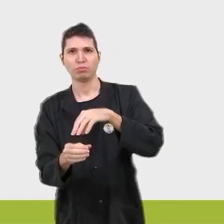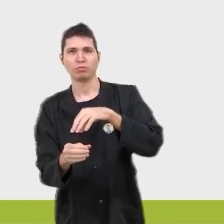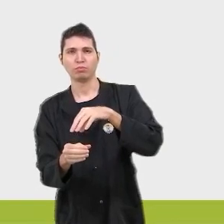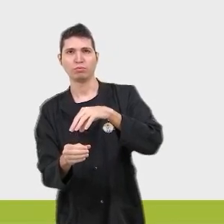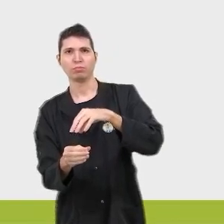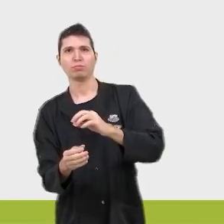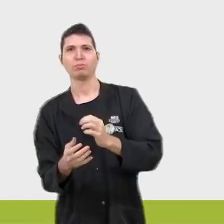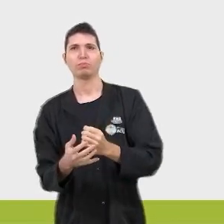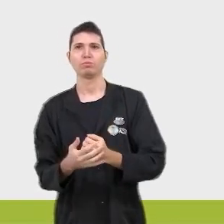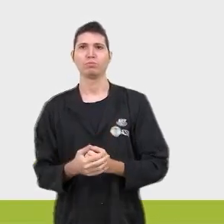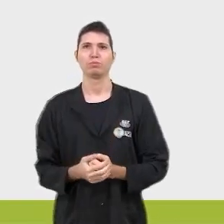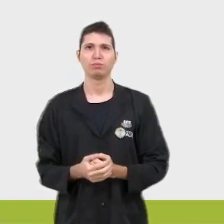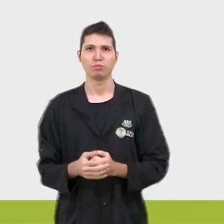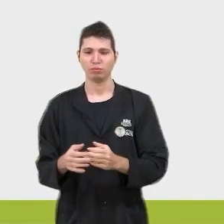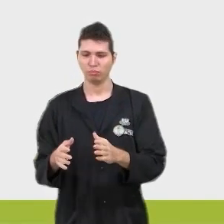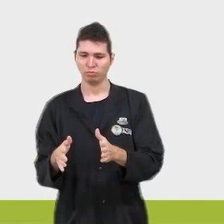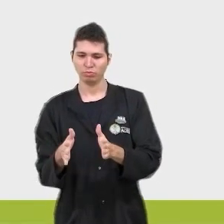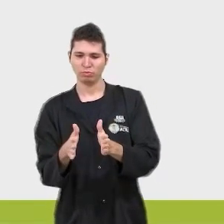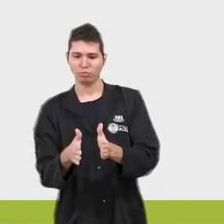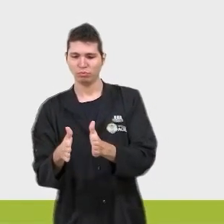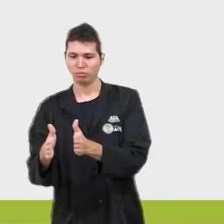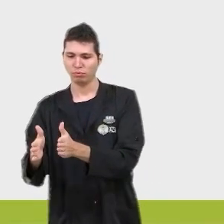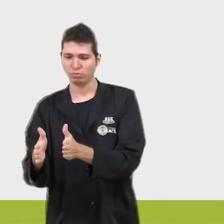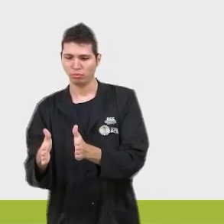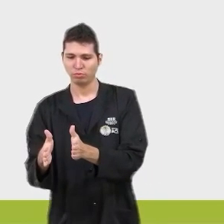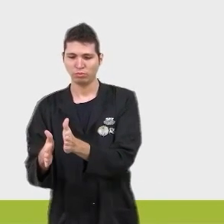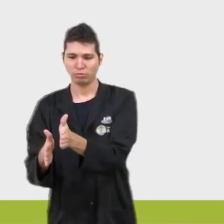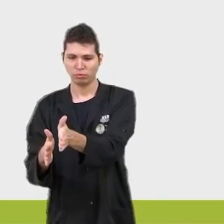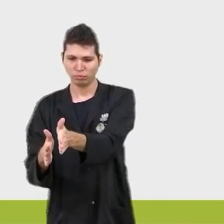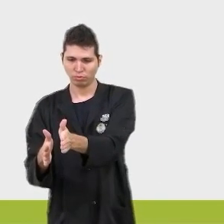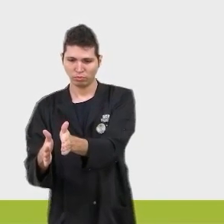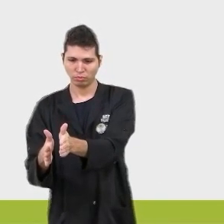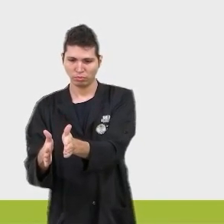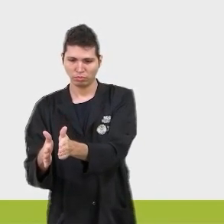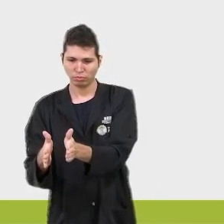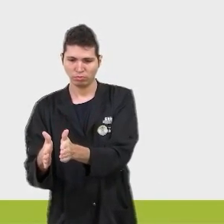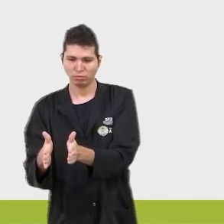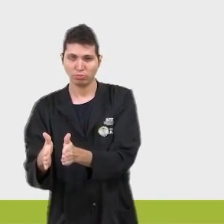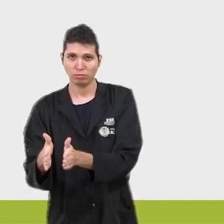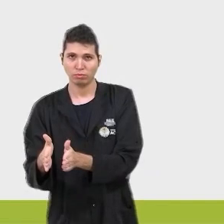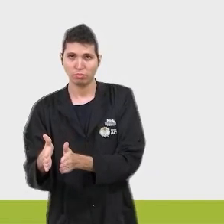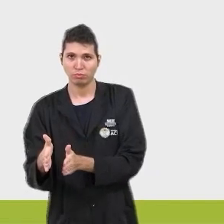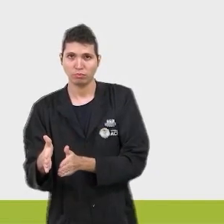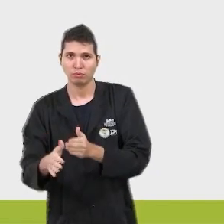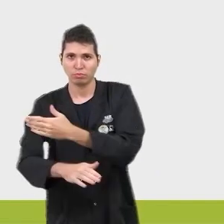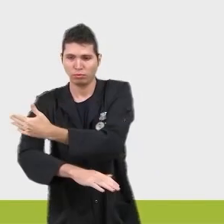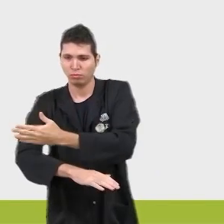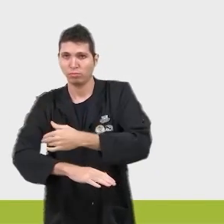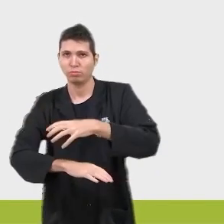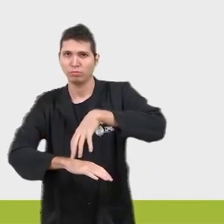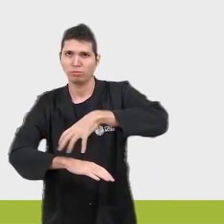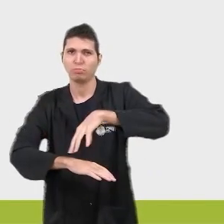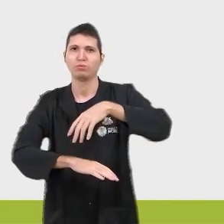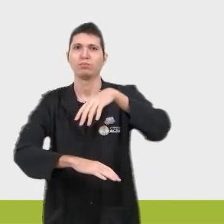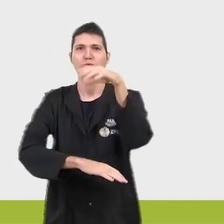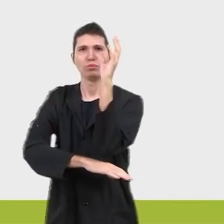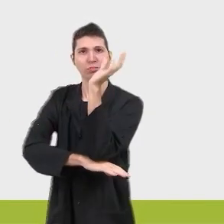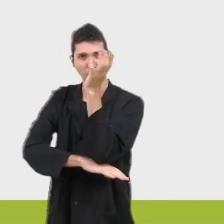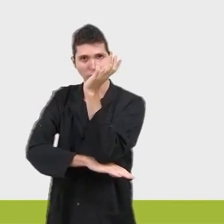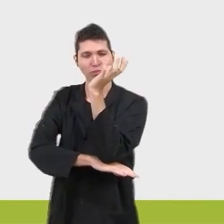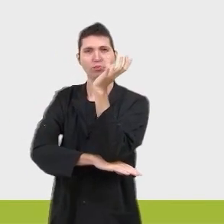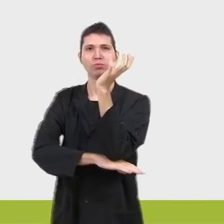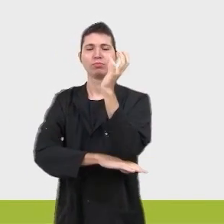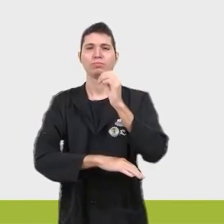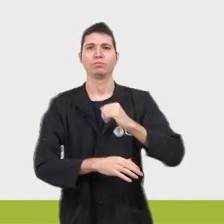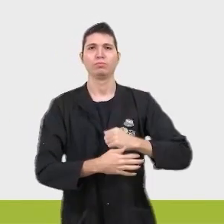no meio tem o corredor ecológico. Tudo bem para vocês?